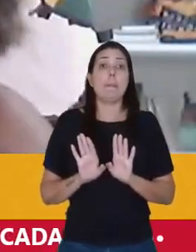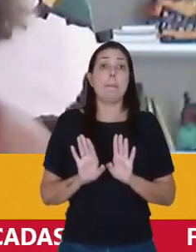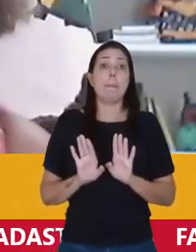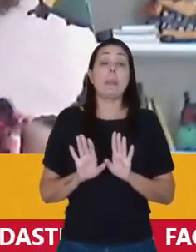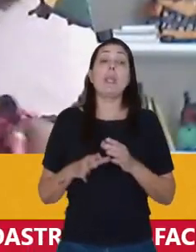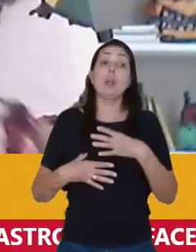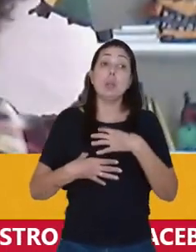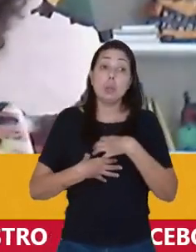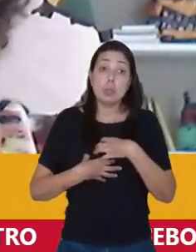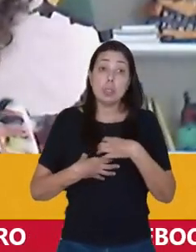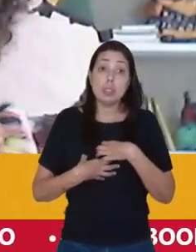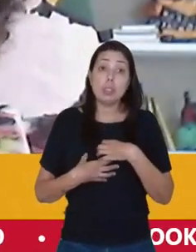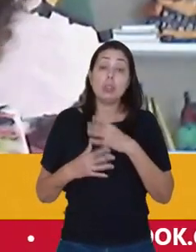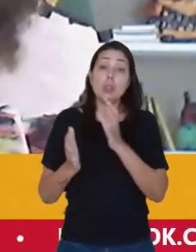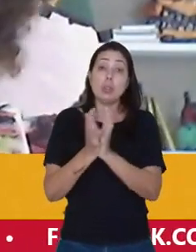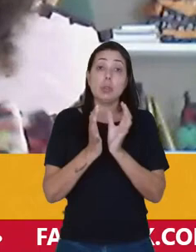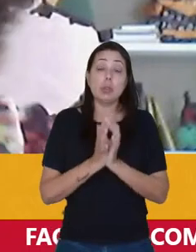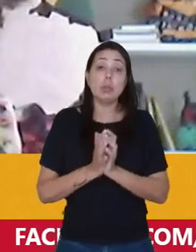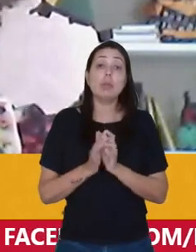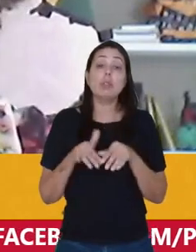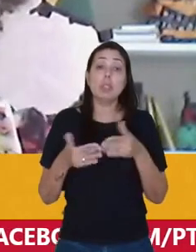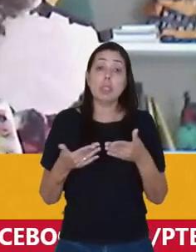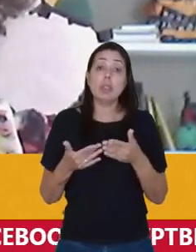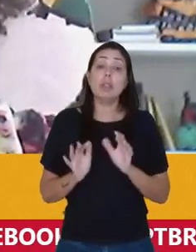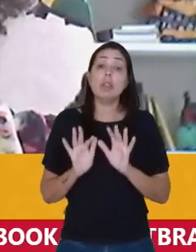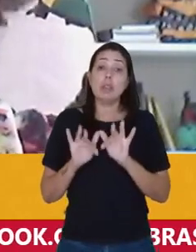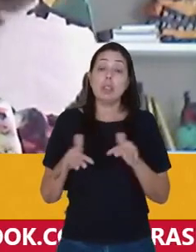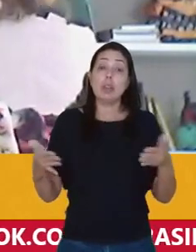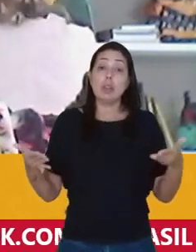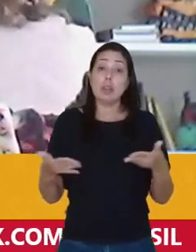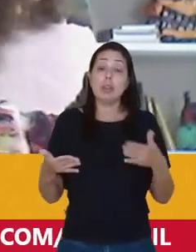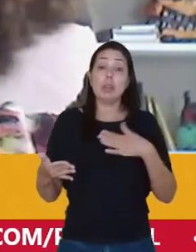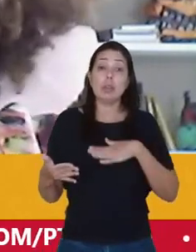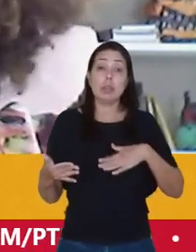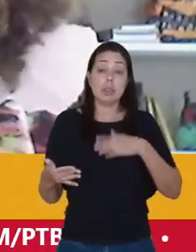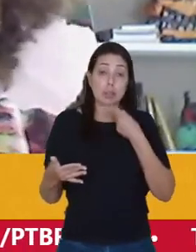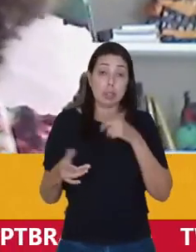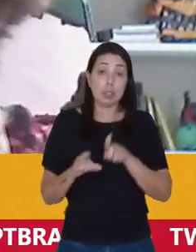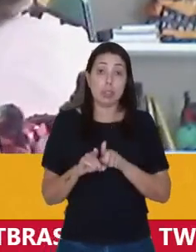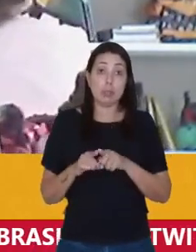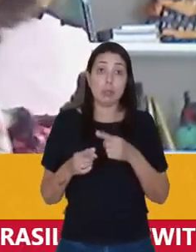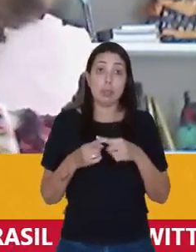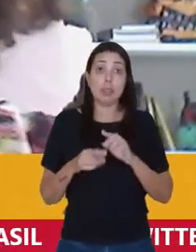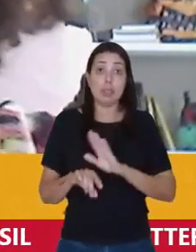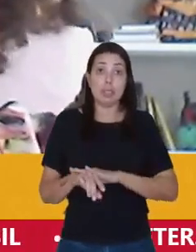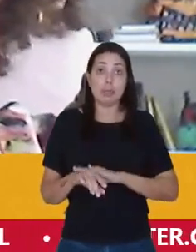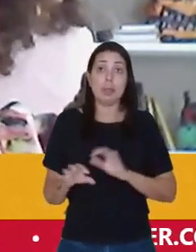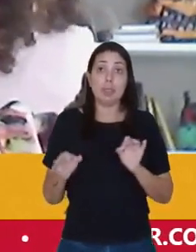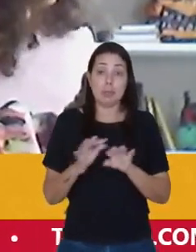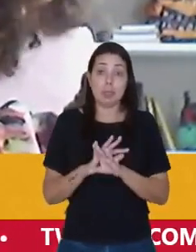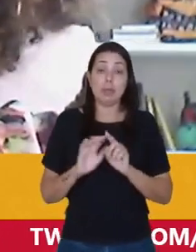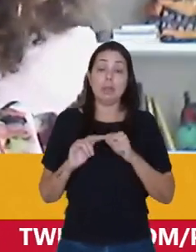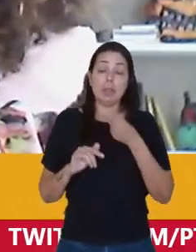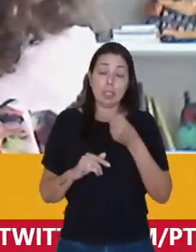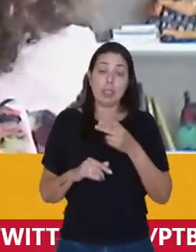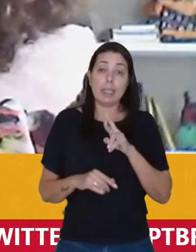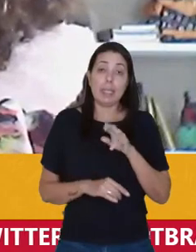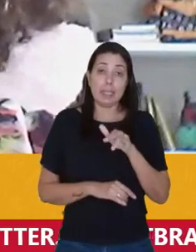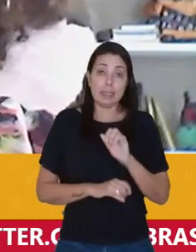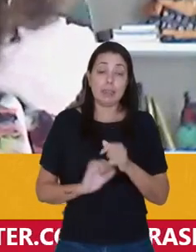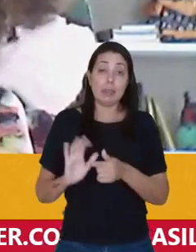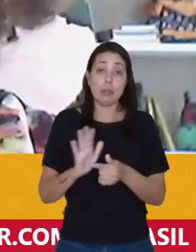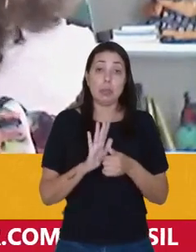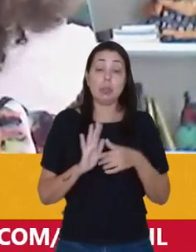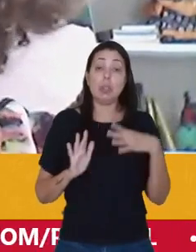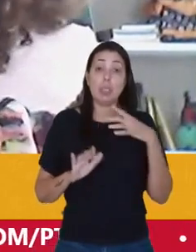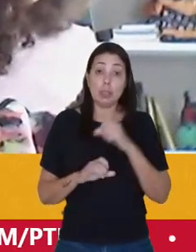no sentido mais coletivo da palavra. E, por último, eu queria tocar, Nilma, eu sei que o tempo está acabando, mas eu queria tocar num ponto que o Renato trouxe aqui,